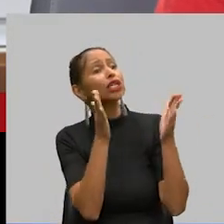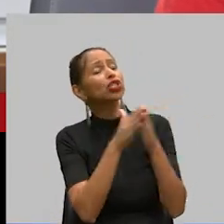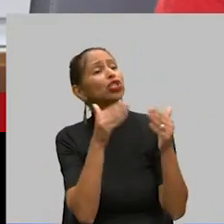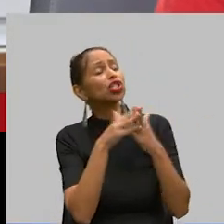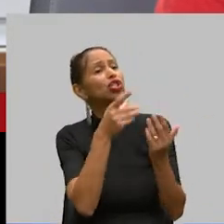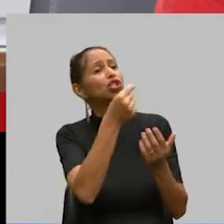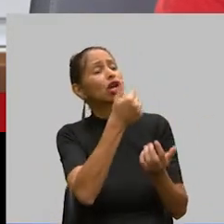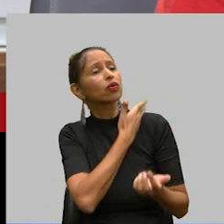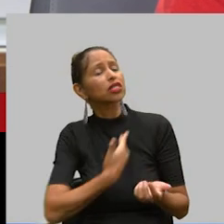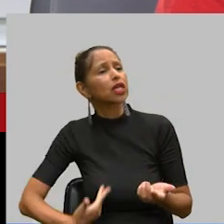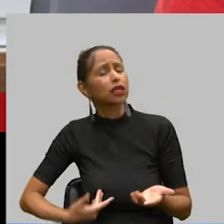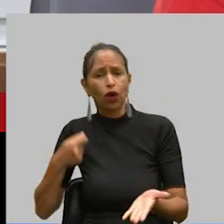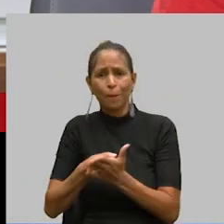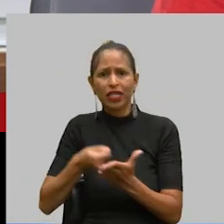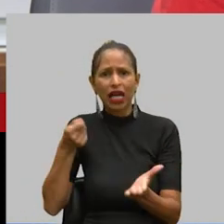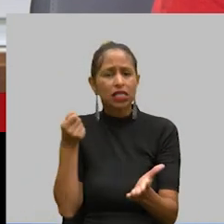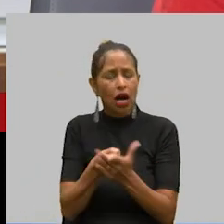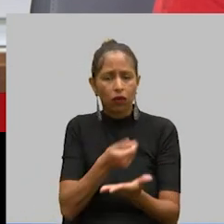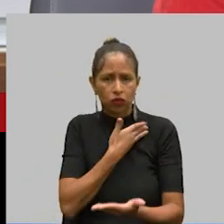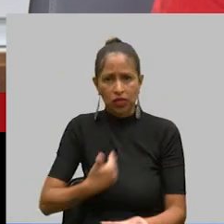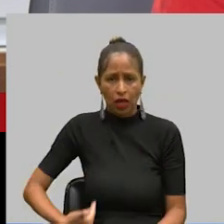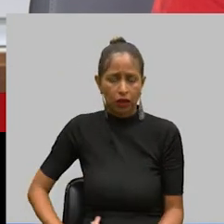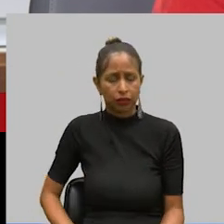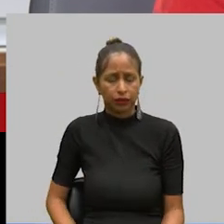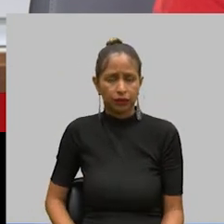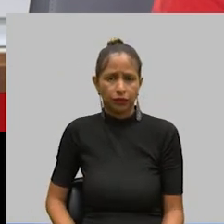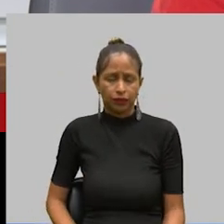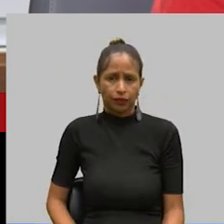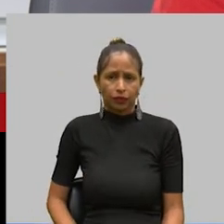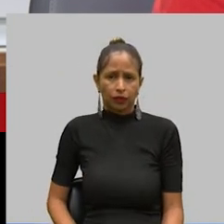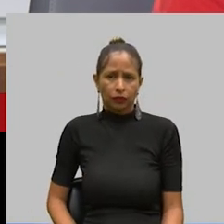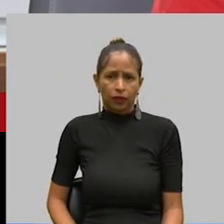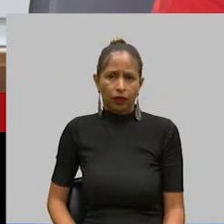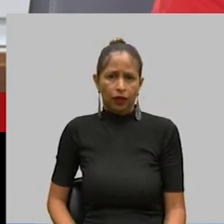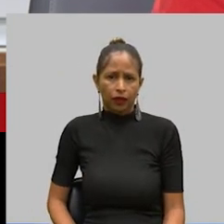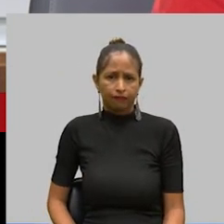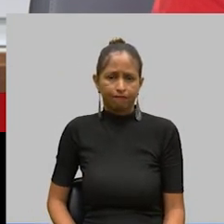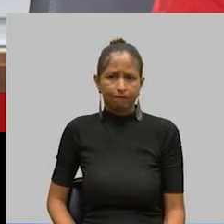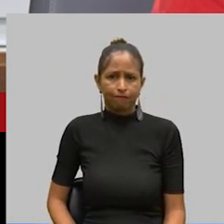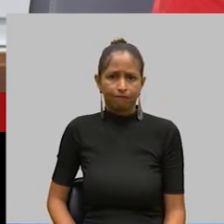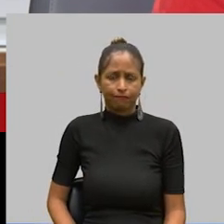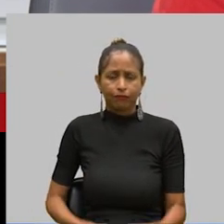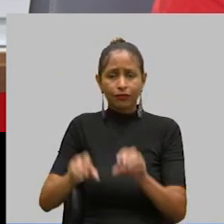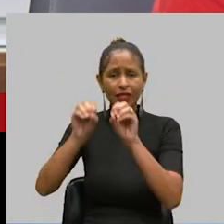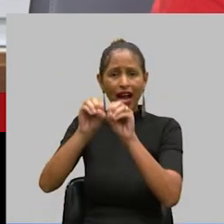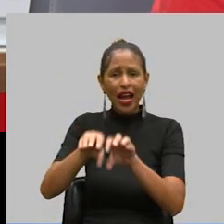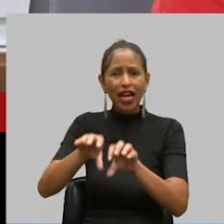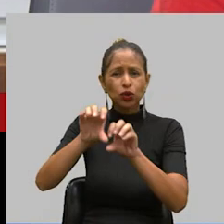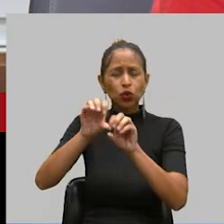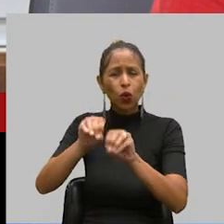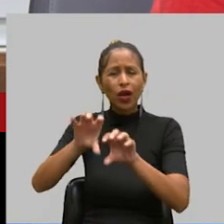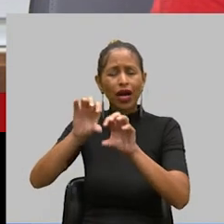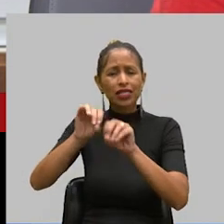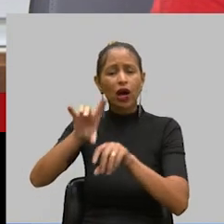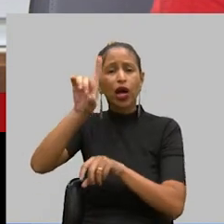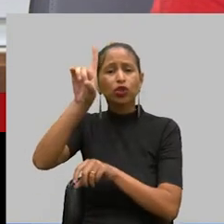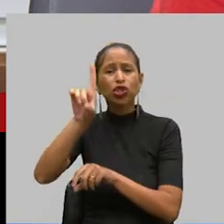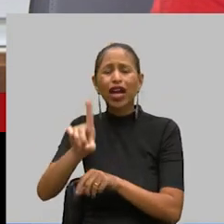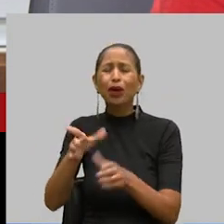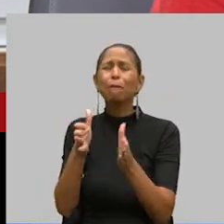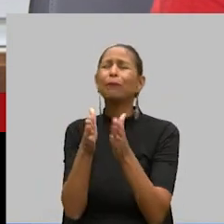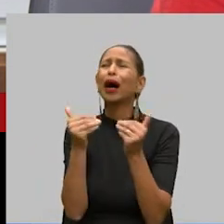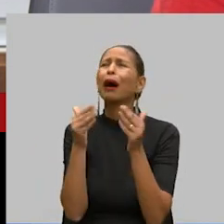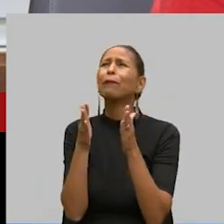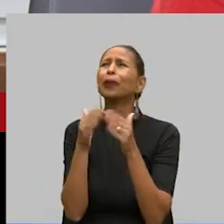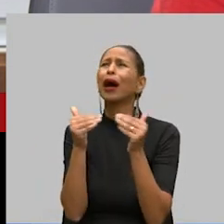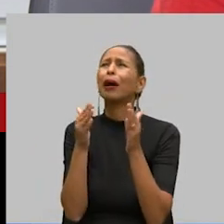ser executada Educação do campo é direito não esmola E aí eu vejo diretores